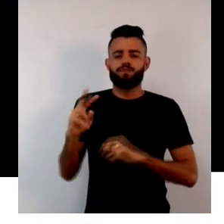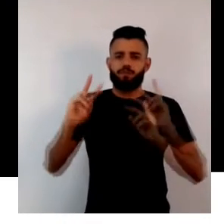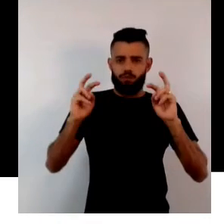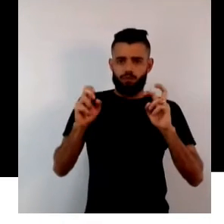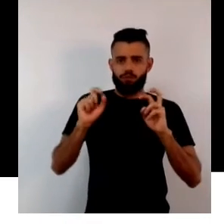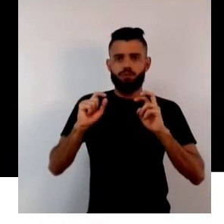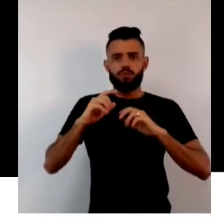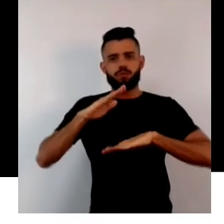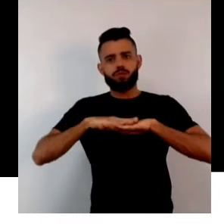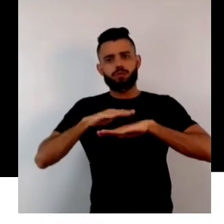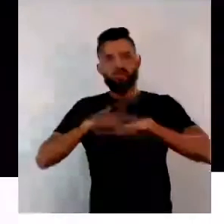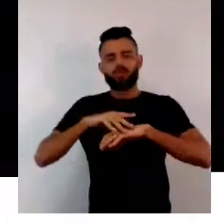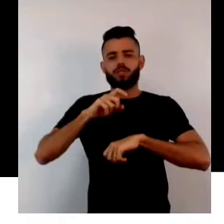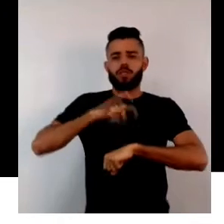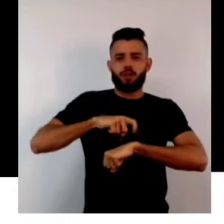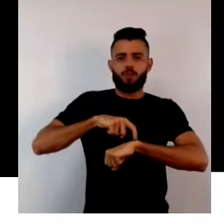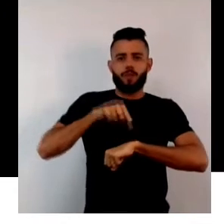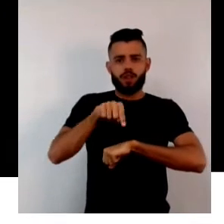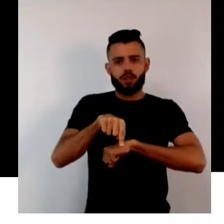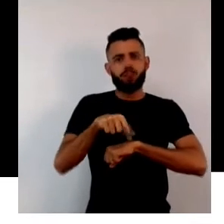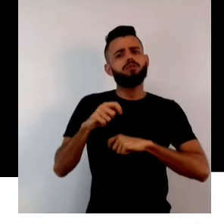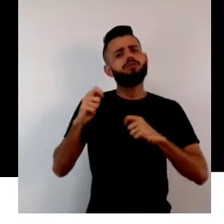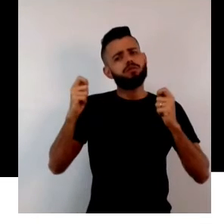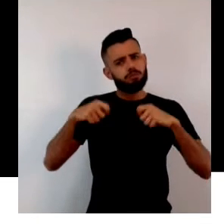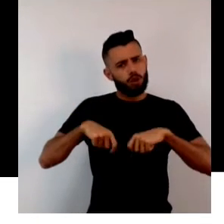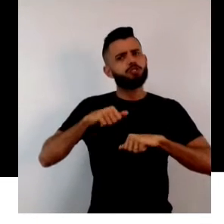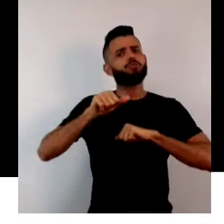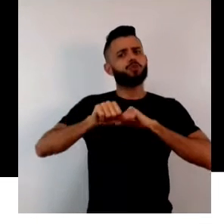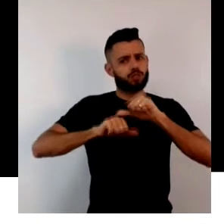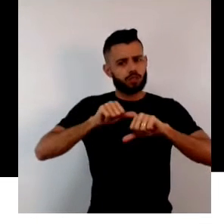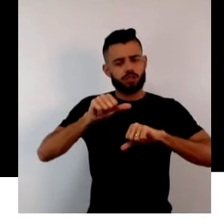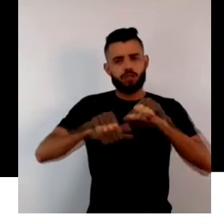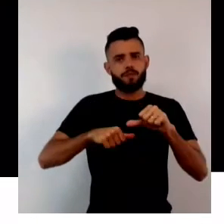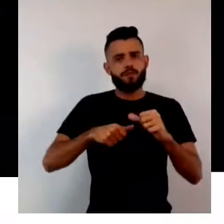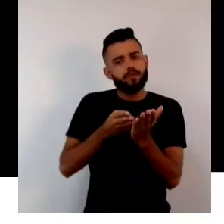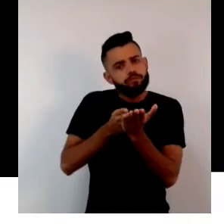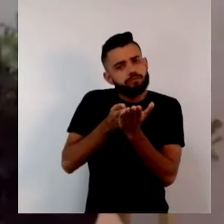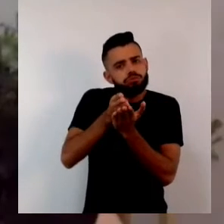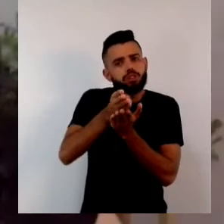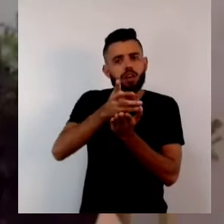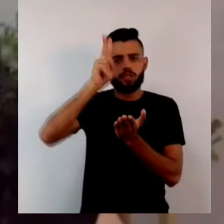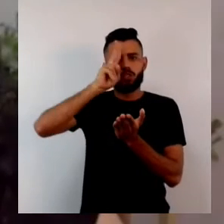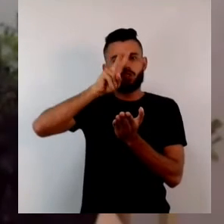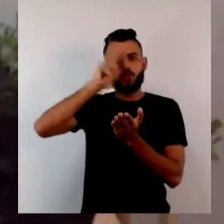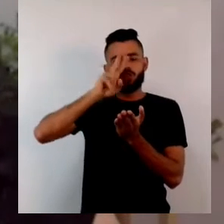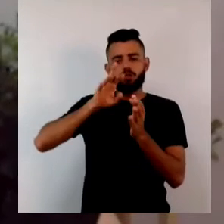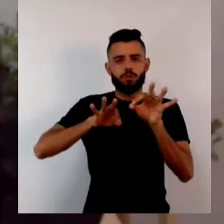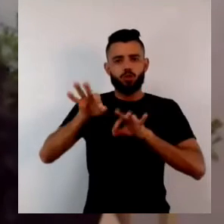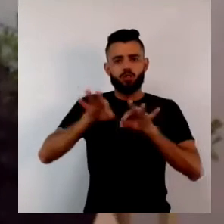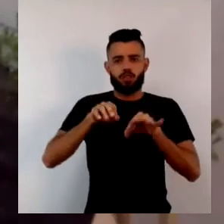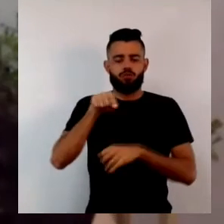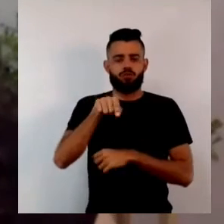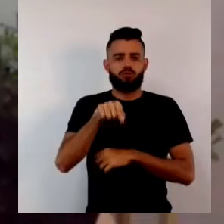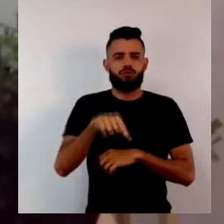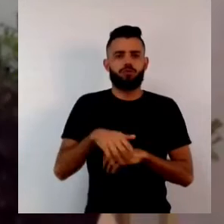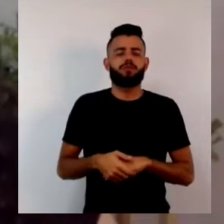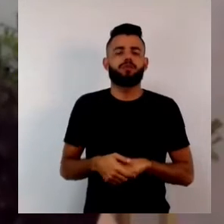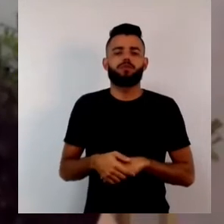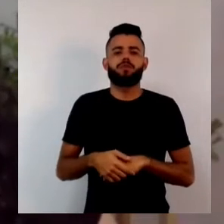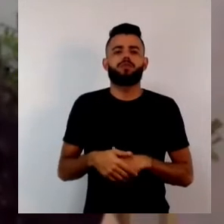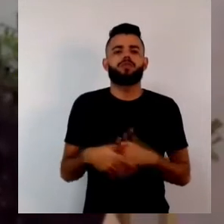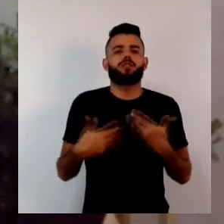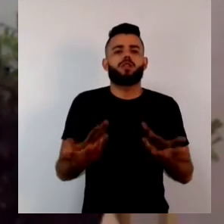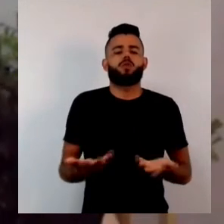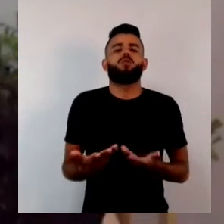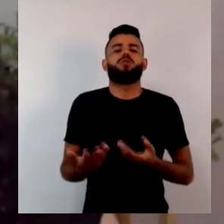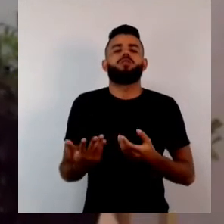mudar, inclusive, o curso da história daquele projeto. Então, dentro das minhas perspectivas,